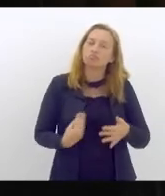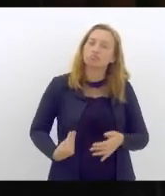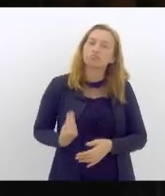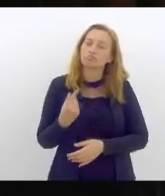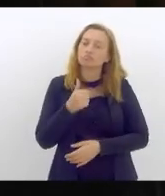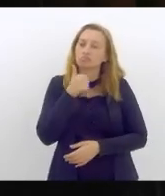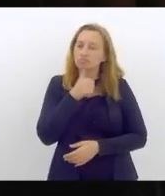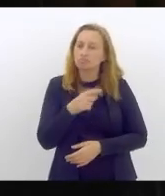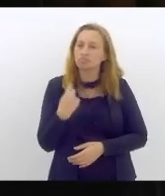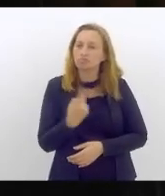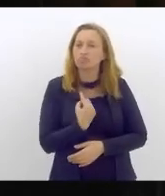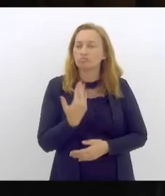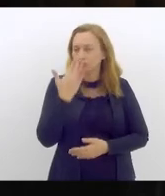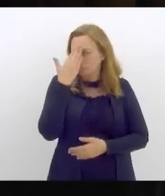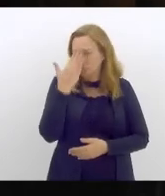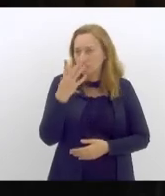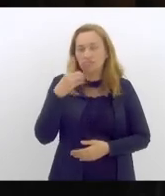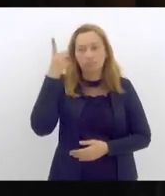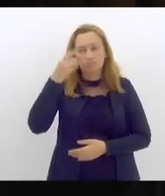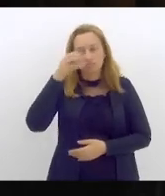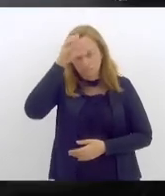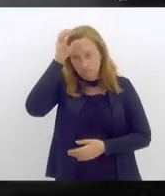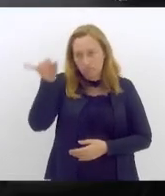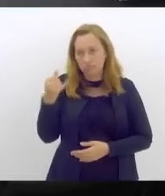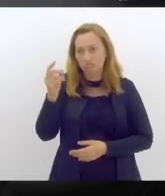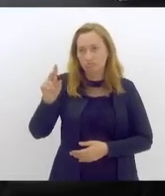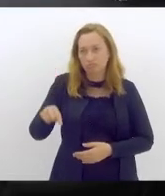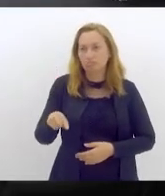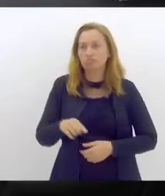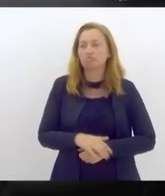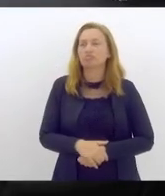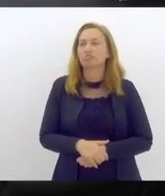das nossas mulheres muito obrigada tia Ju